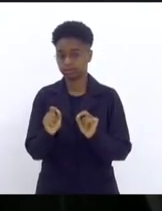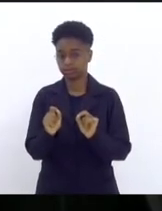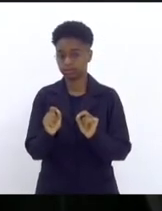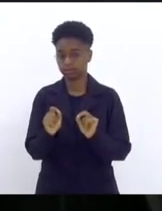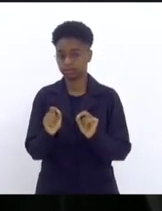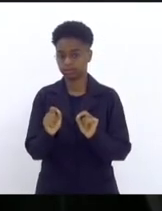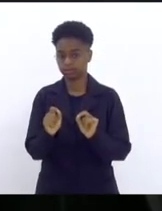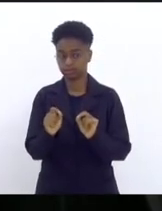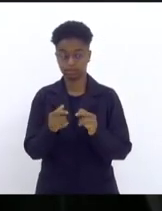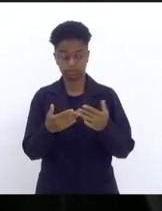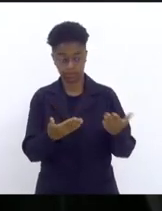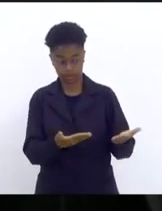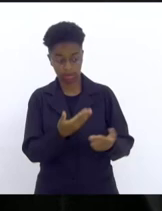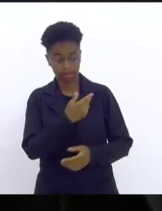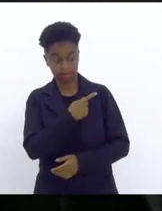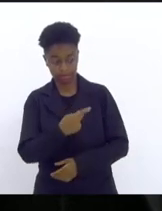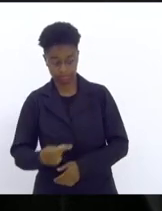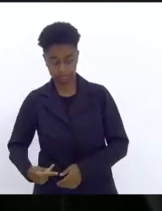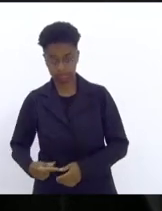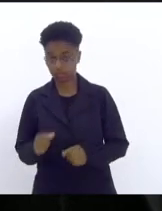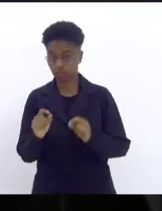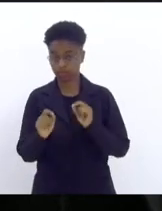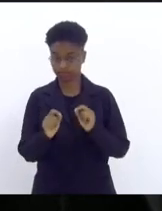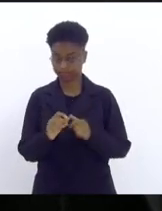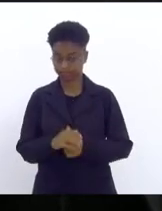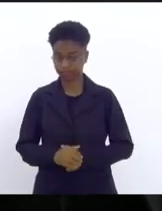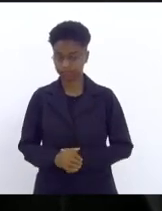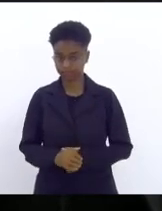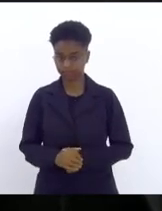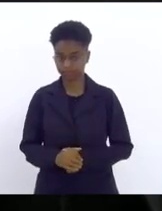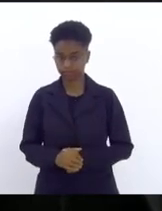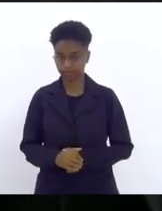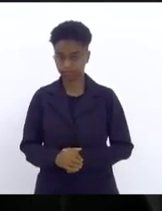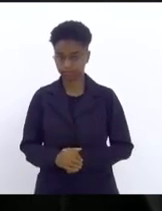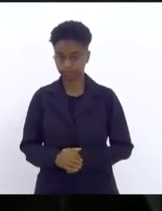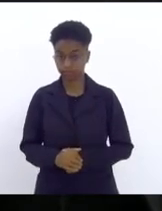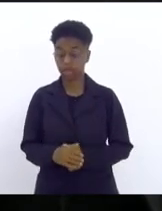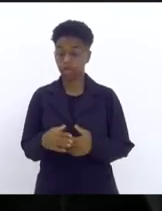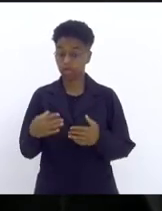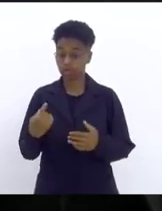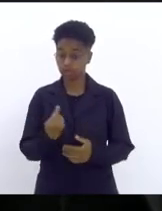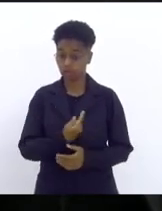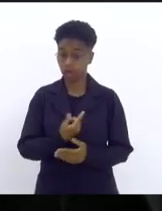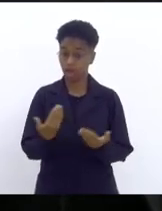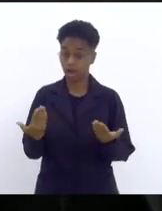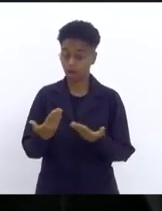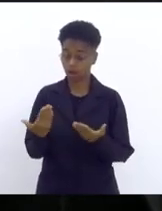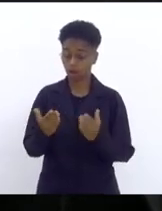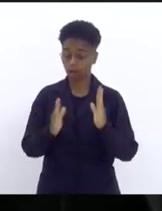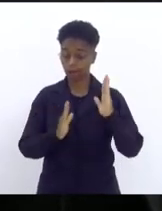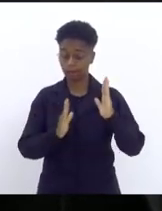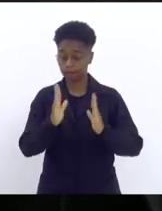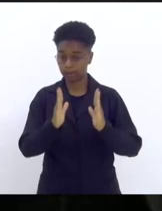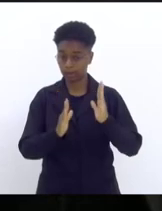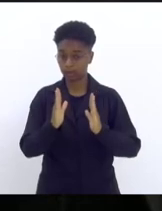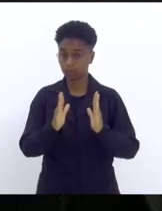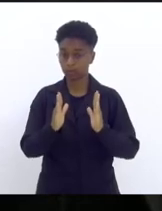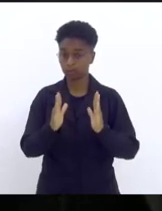senhora Presidente é que nós estamos em regime de recuperação fiscal